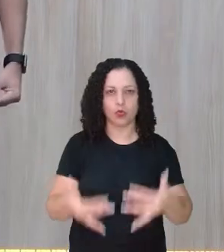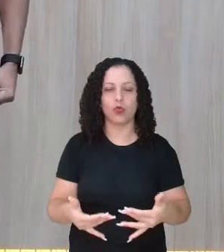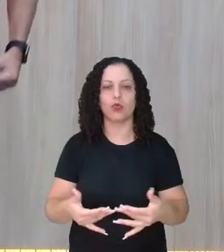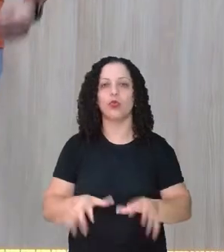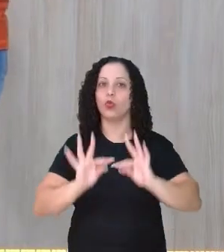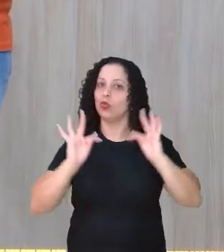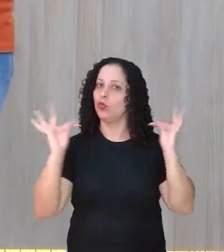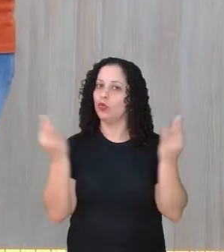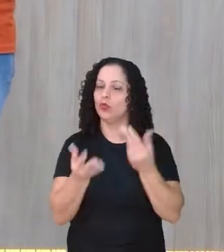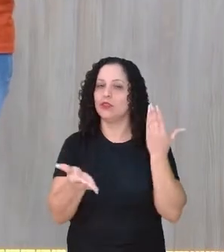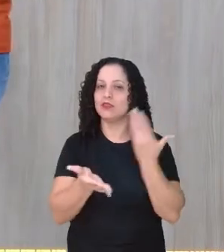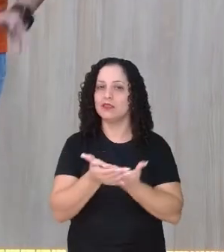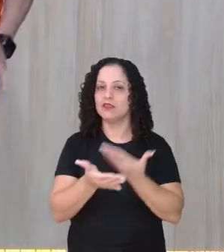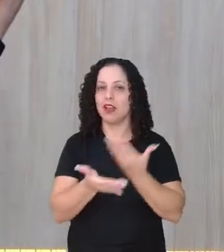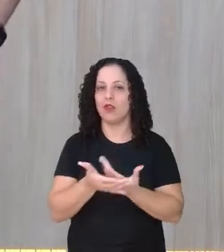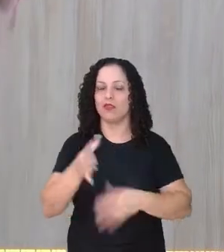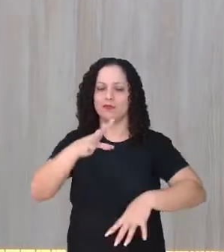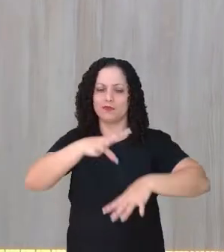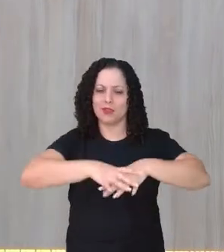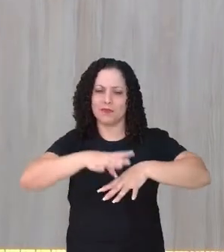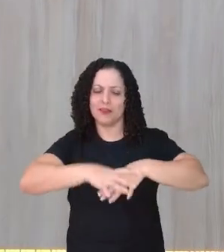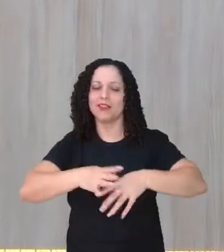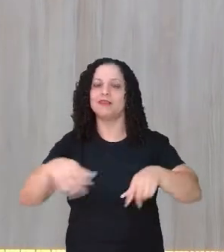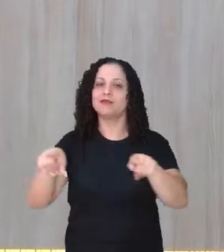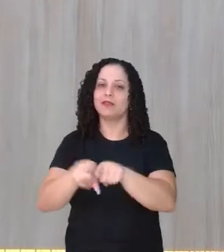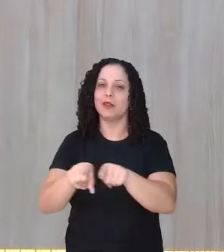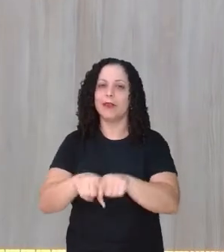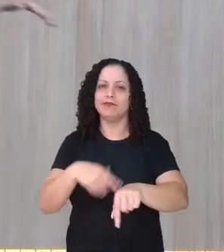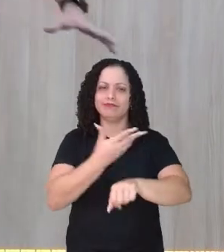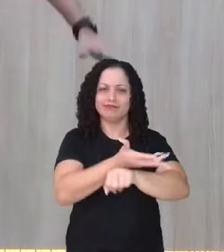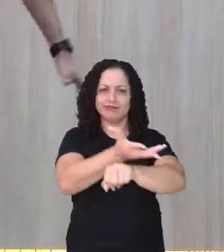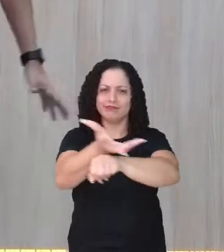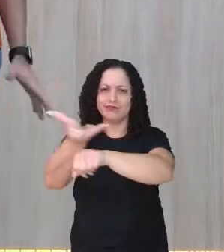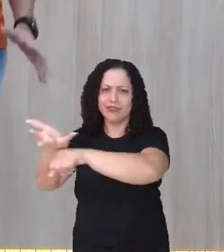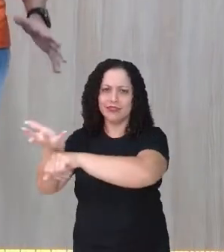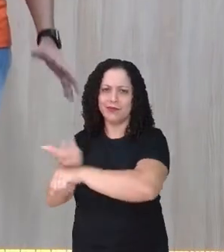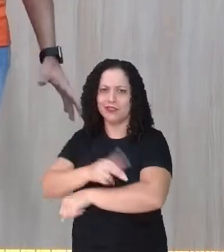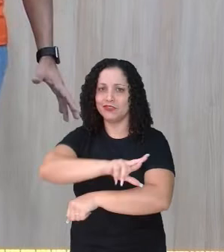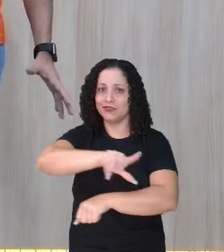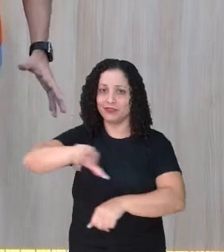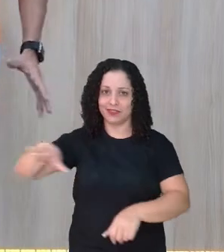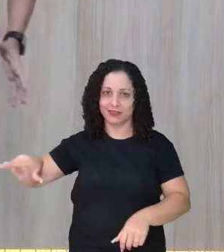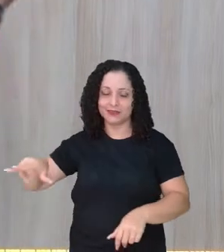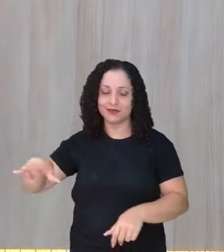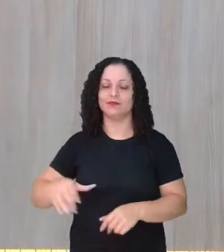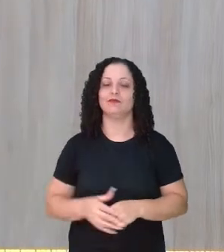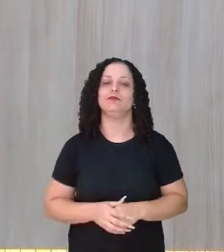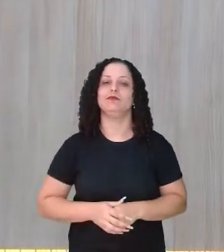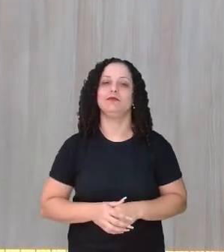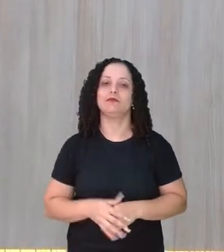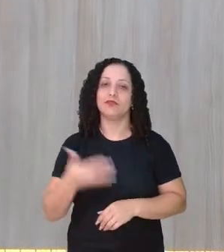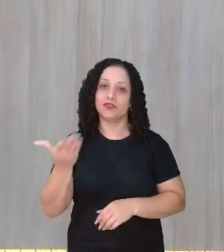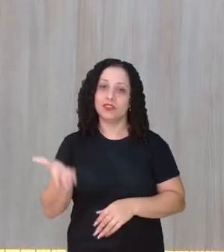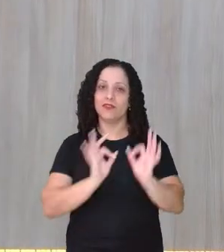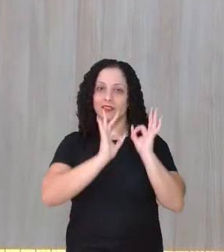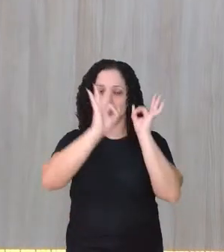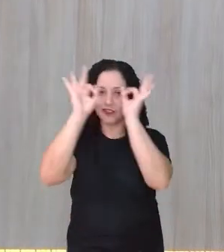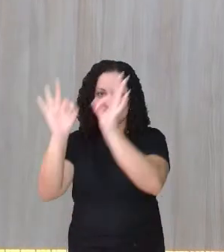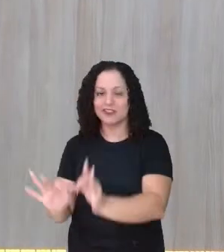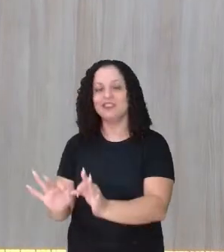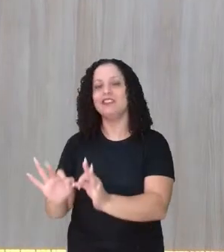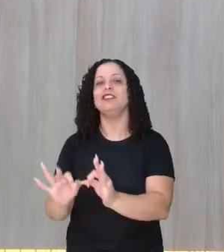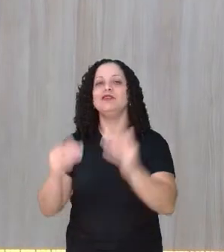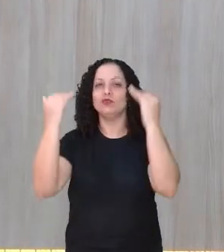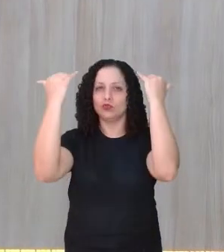as aulas, não só de matemática, mas também de todas as outras disciplinas, certo? E você vai acompanhar, vai poder